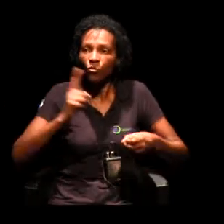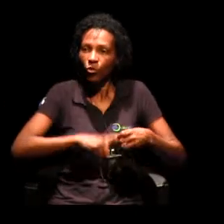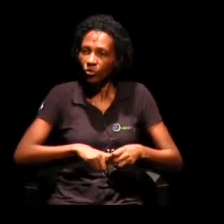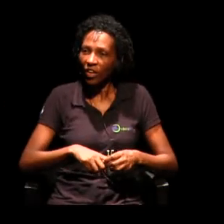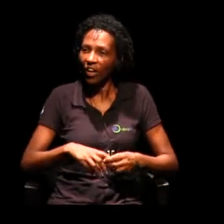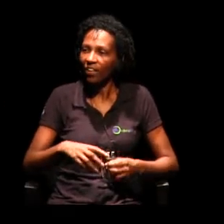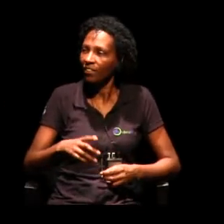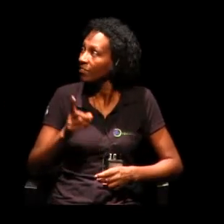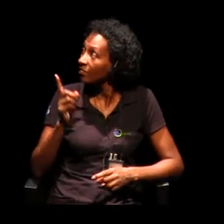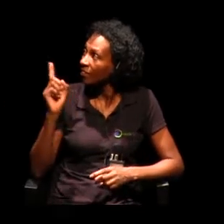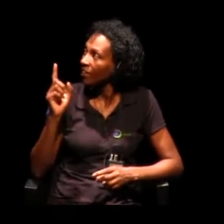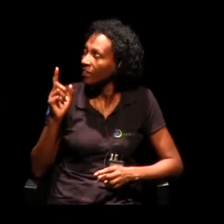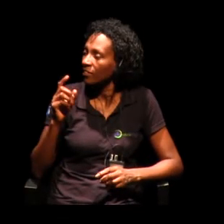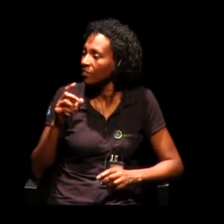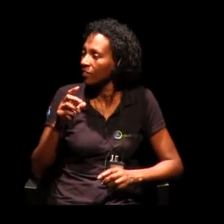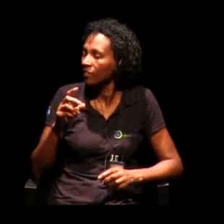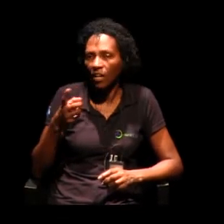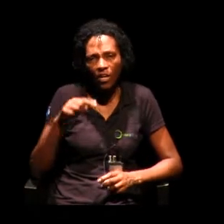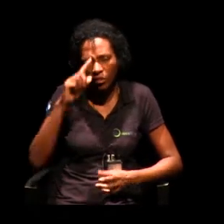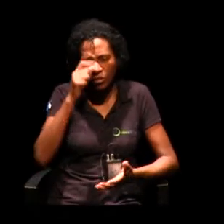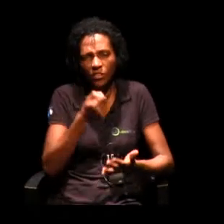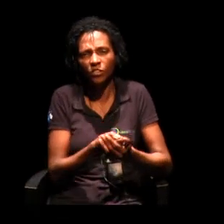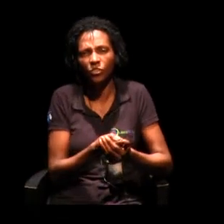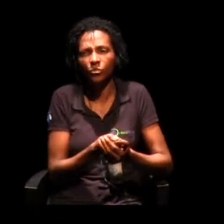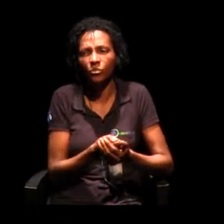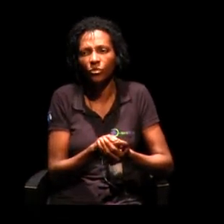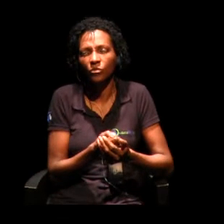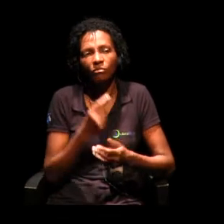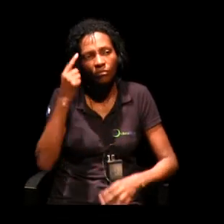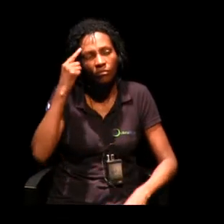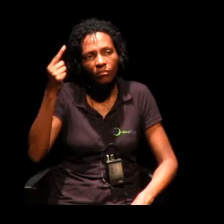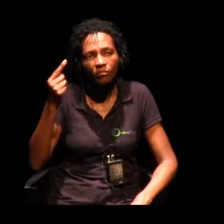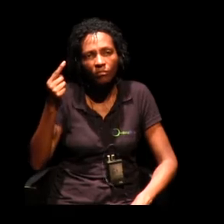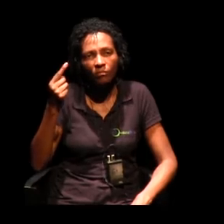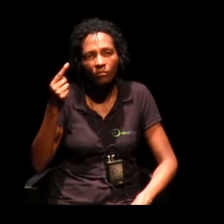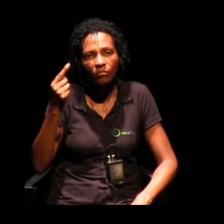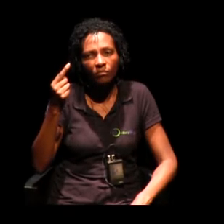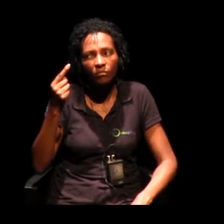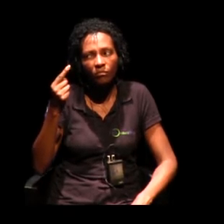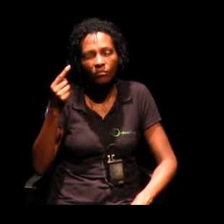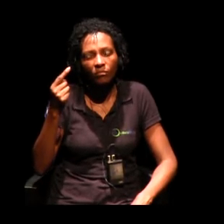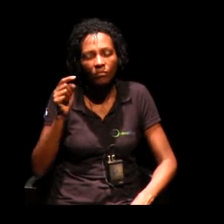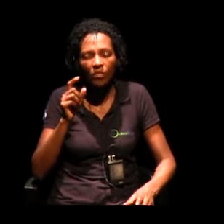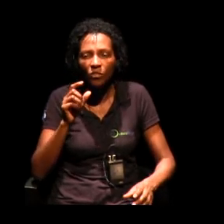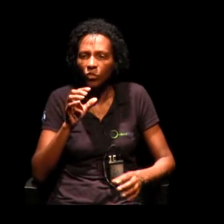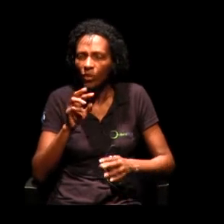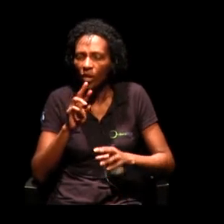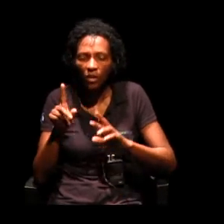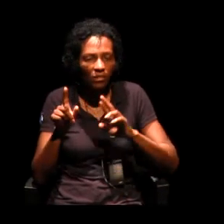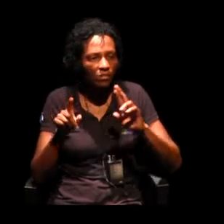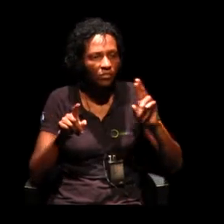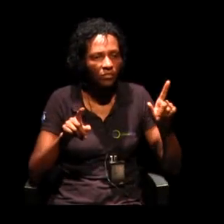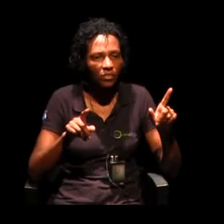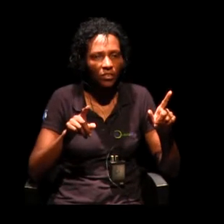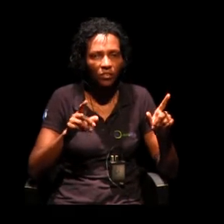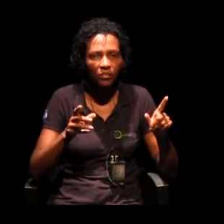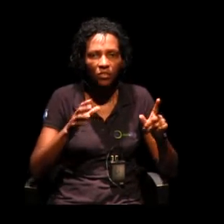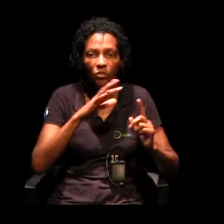queríamos capturar todo esse clima. E nós decidimos, então, pensar sobre